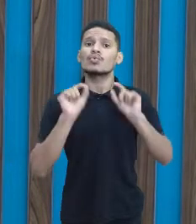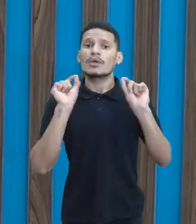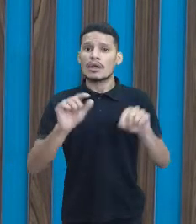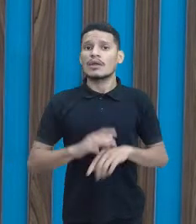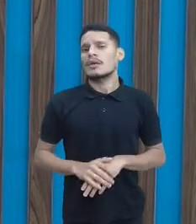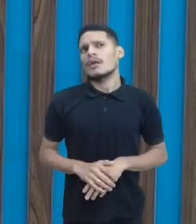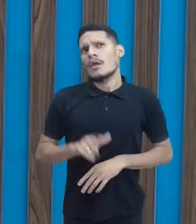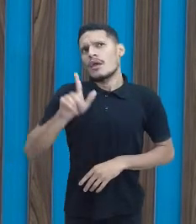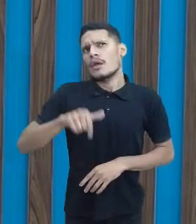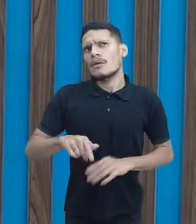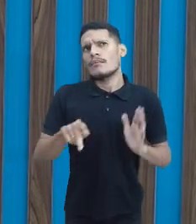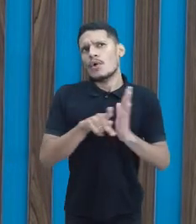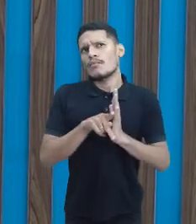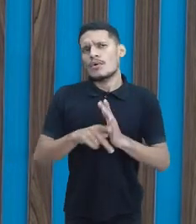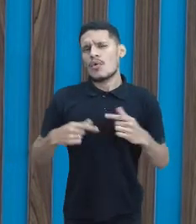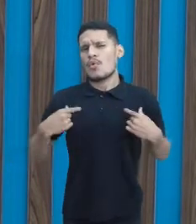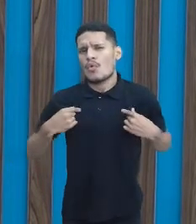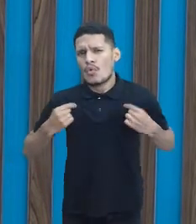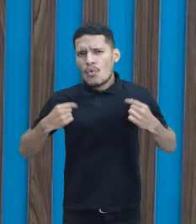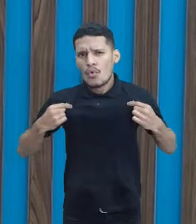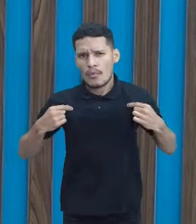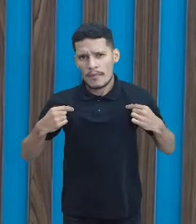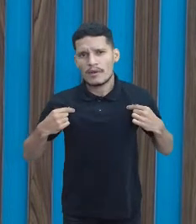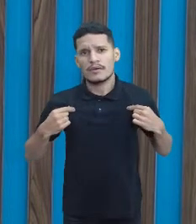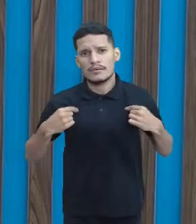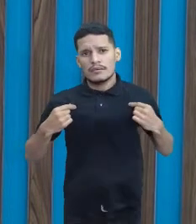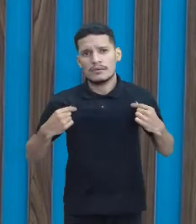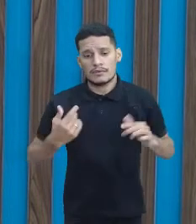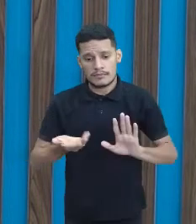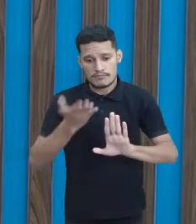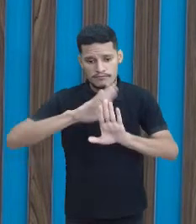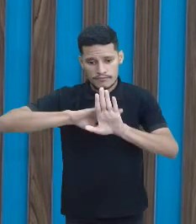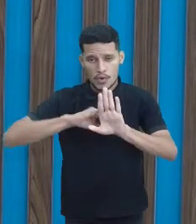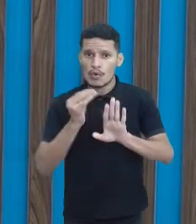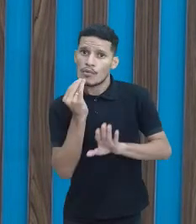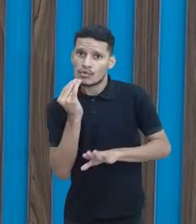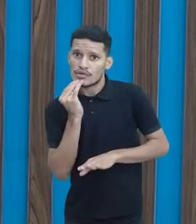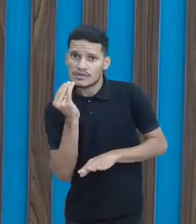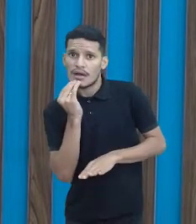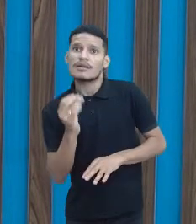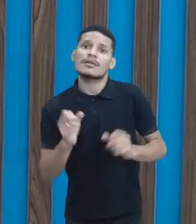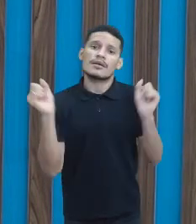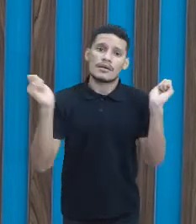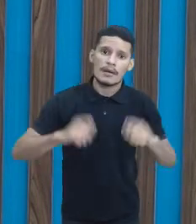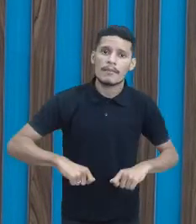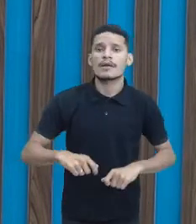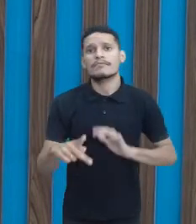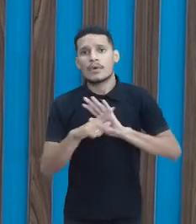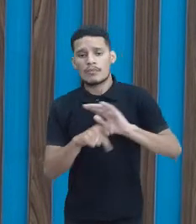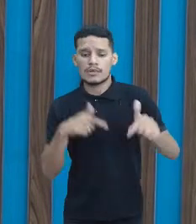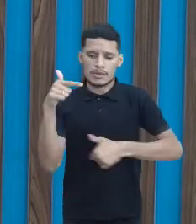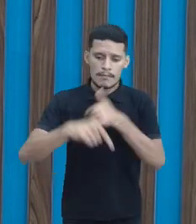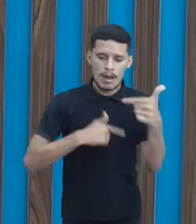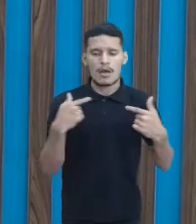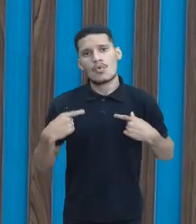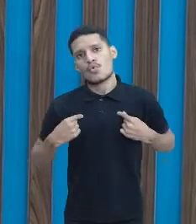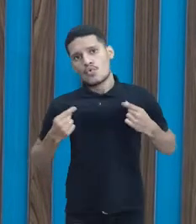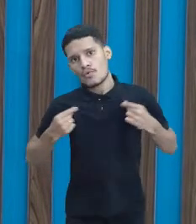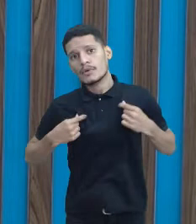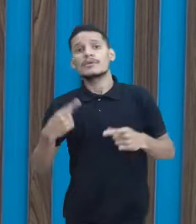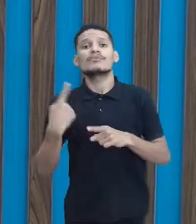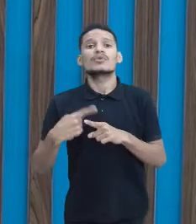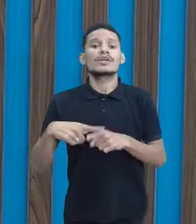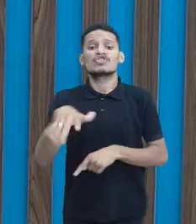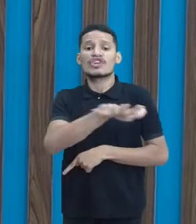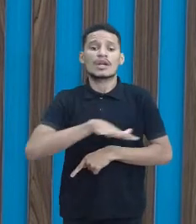essa questão do macacão, de estar disfarçado, a oportunidade está disfarçada de macacão e de trabalho. É porque, em geral, as pessoas só